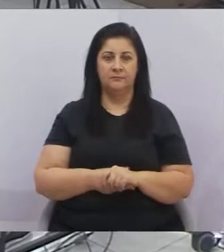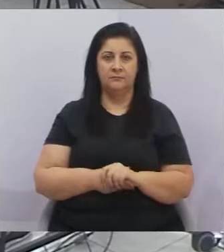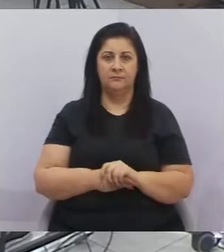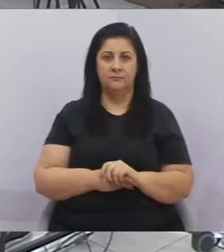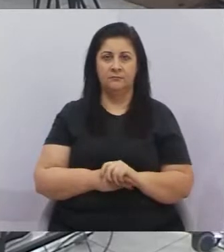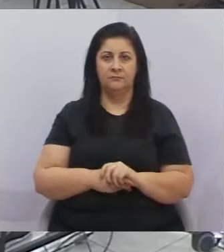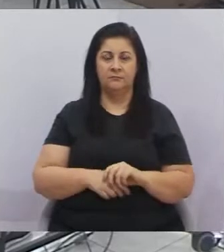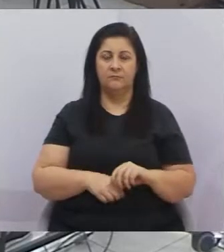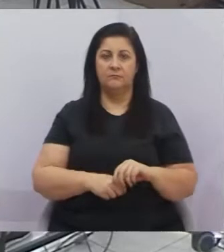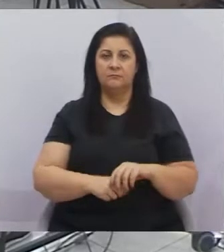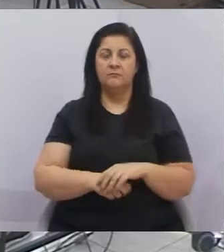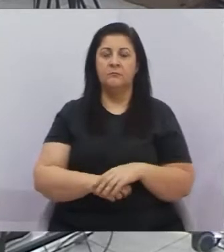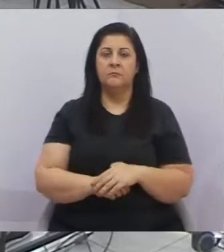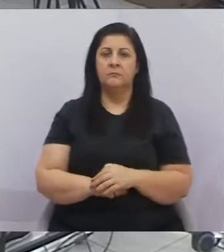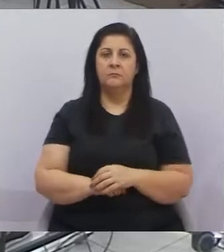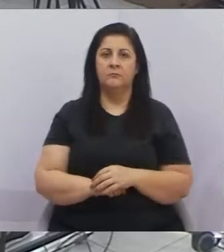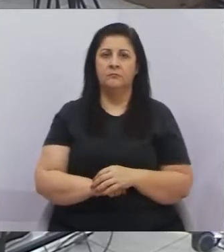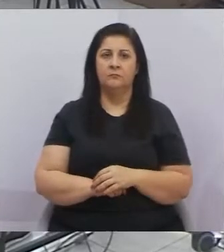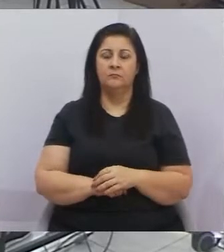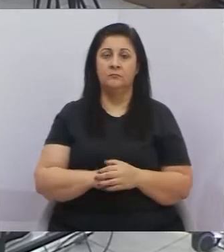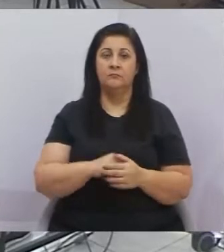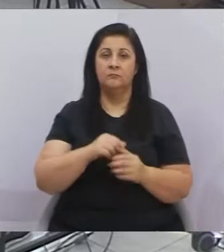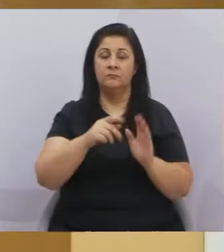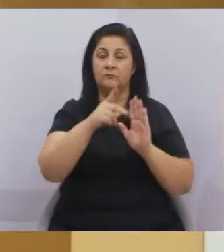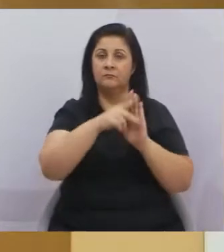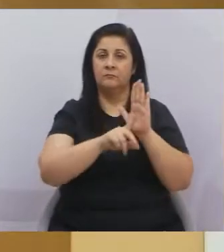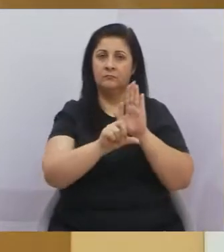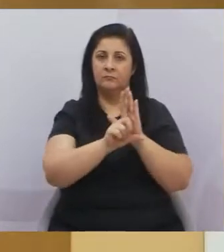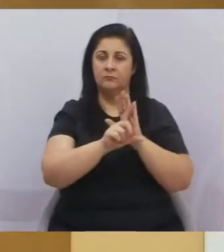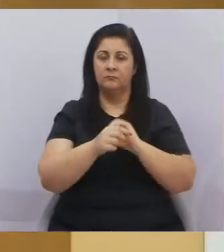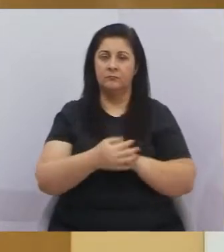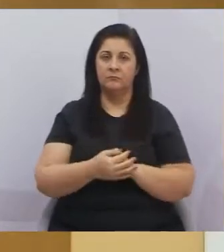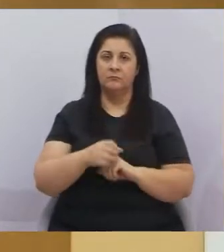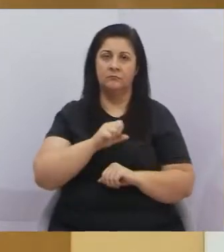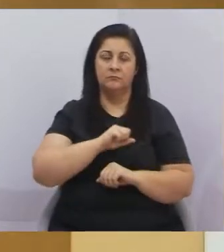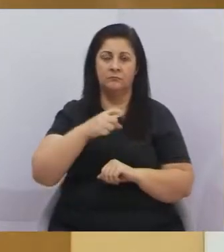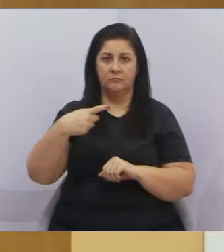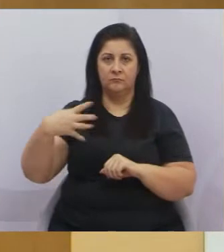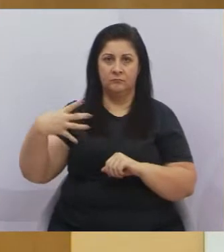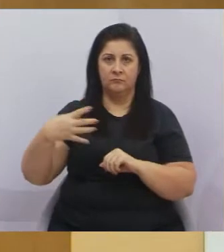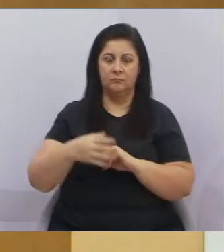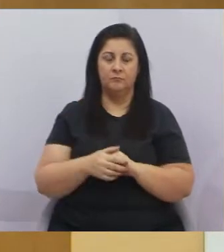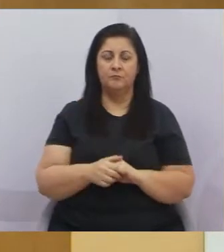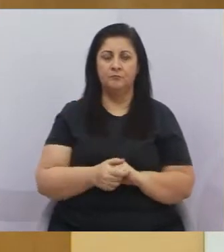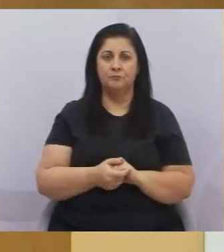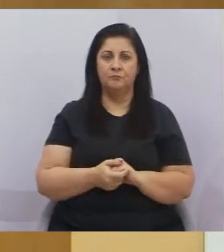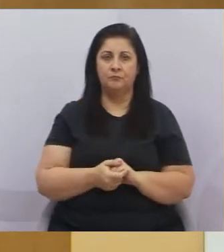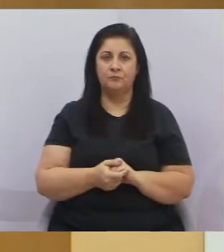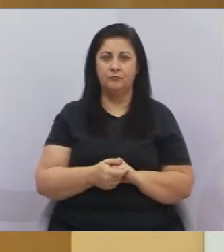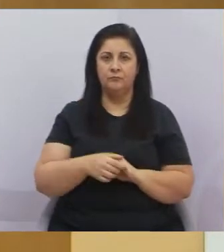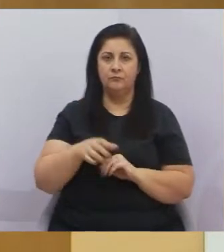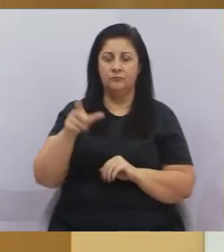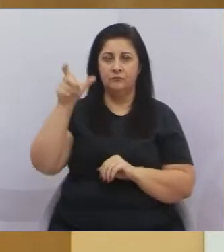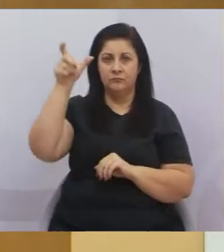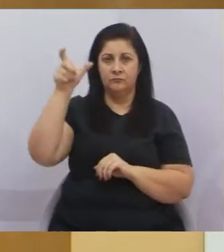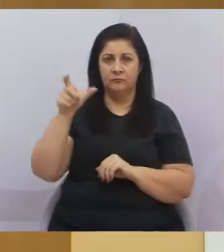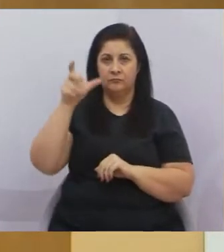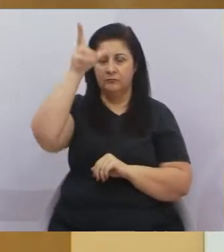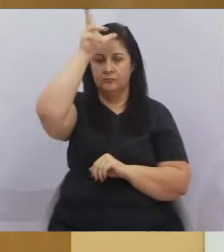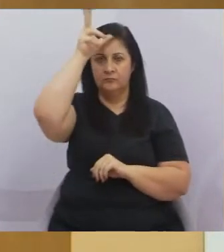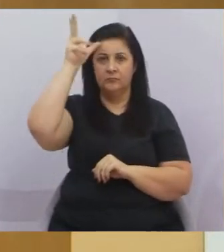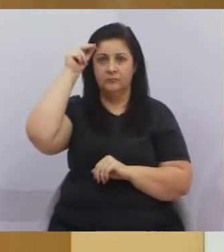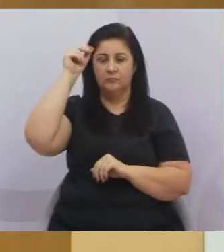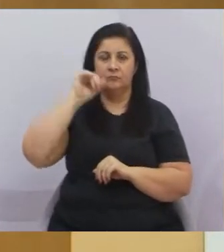Projeto de lei número 14, de 10 de agosto de 2021. O prefeito municipal de Jacareí, usando as